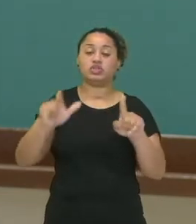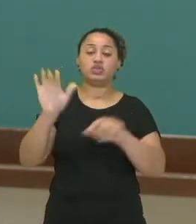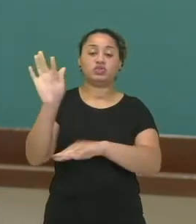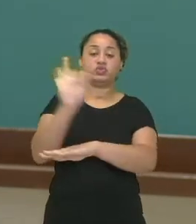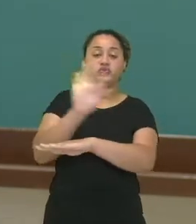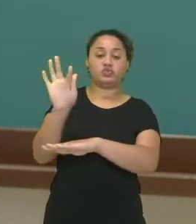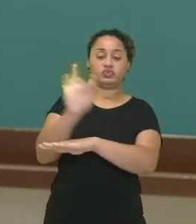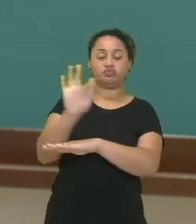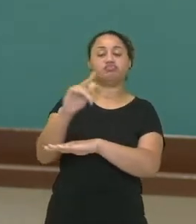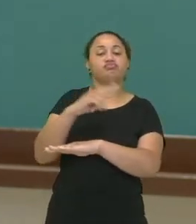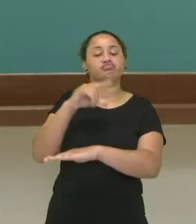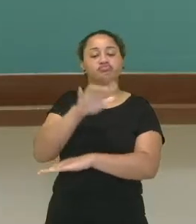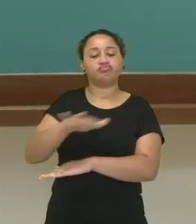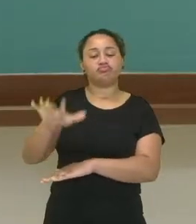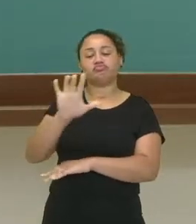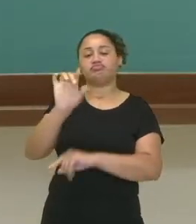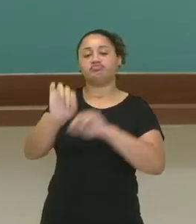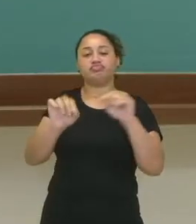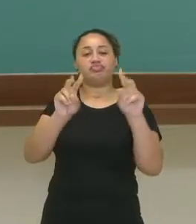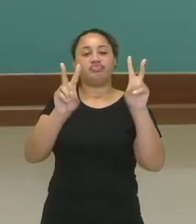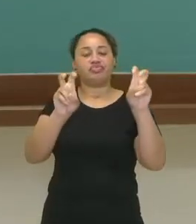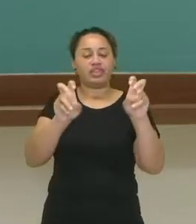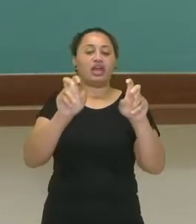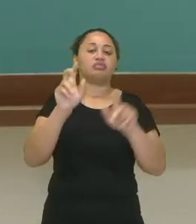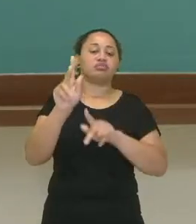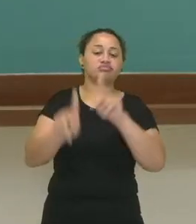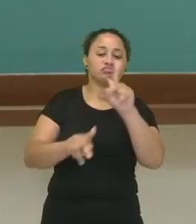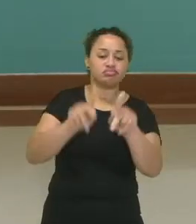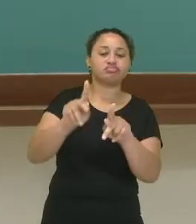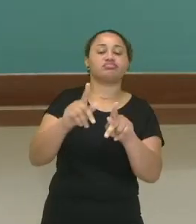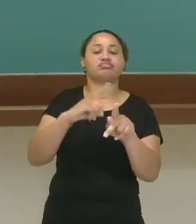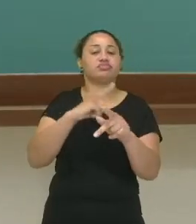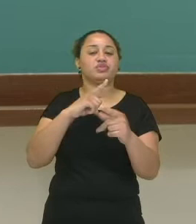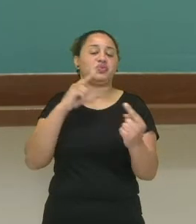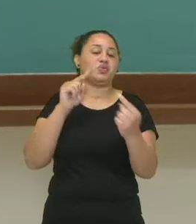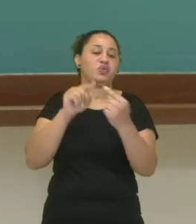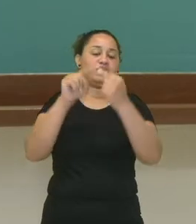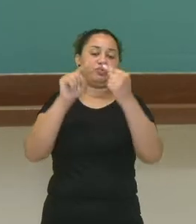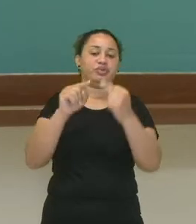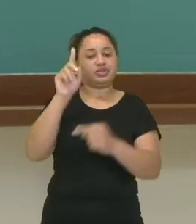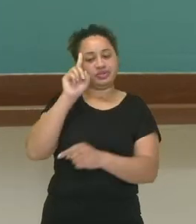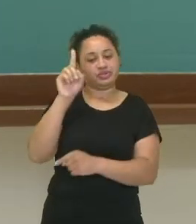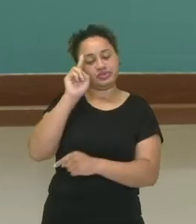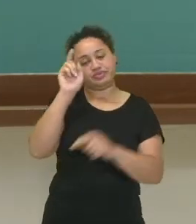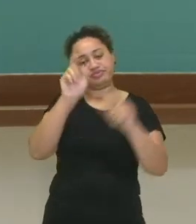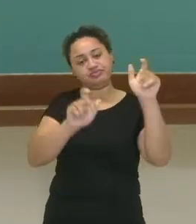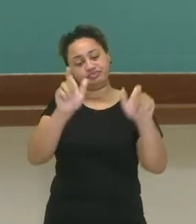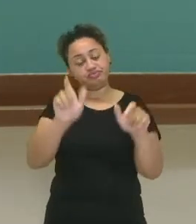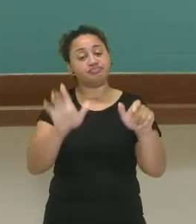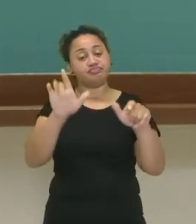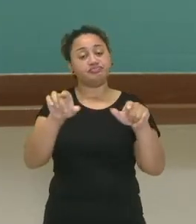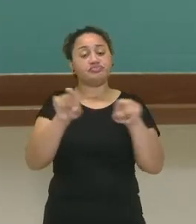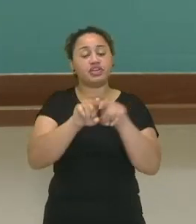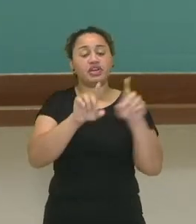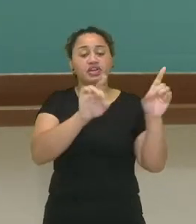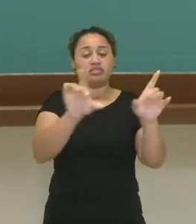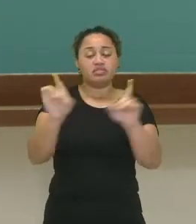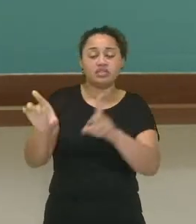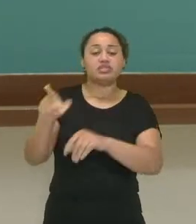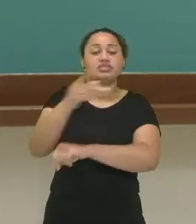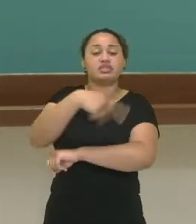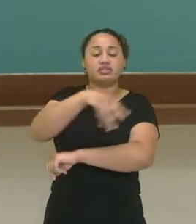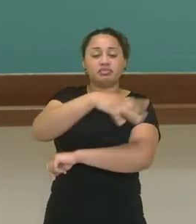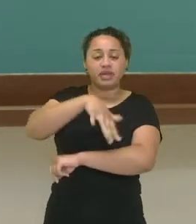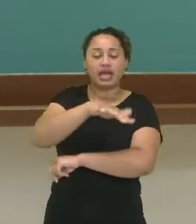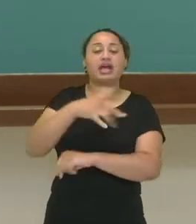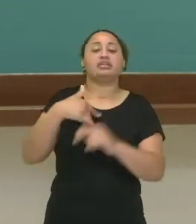é escrita em versos, de formas com temas populares, né? Que tem a ver com o cotidiano das pessoas e vendidas em praças, em